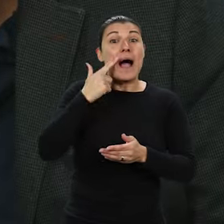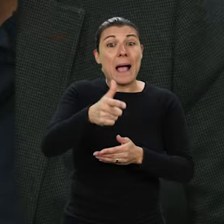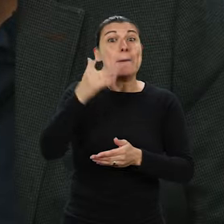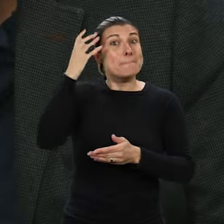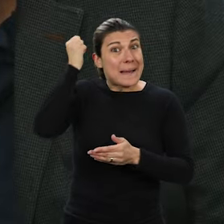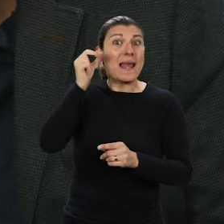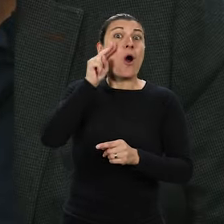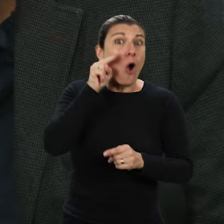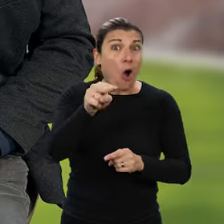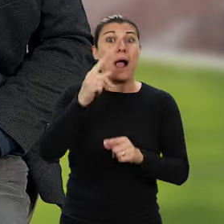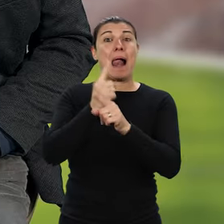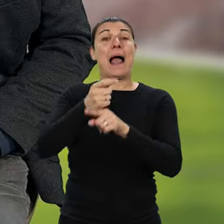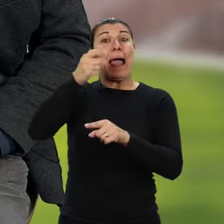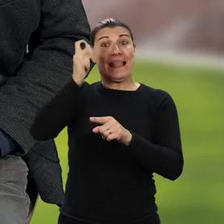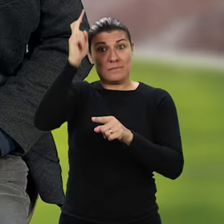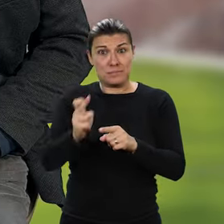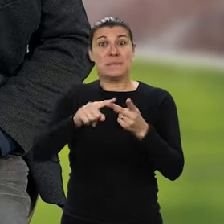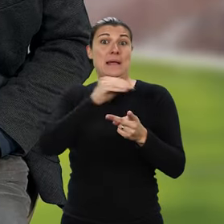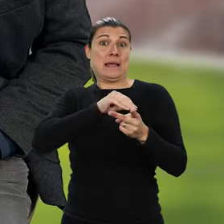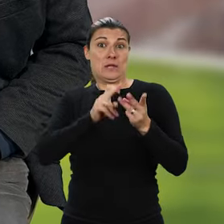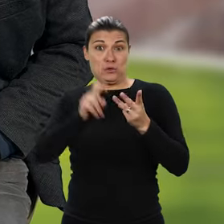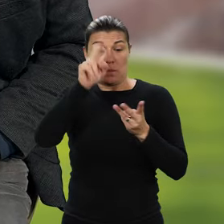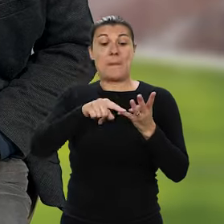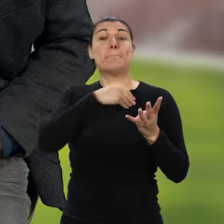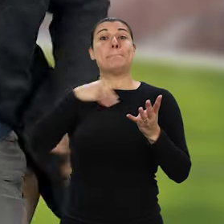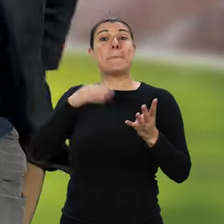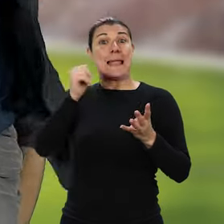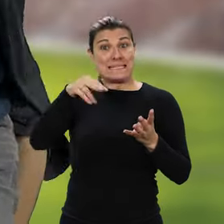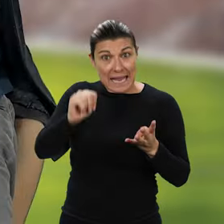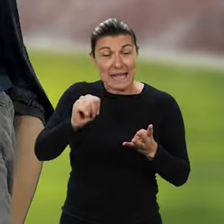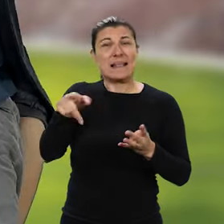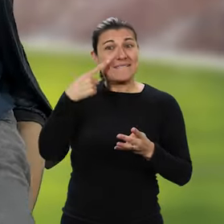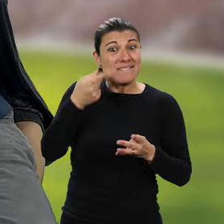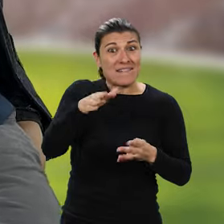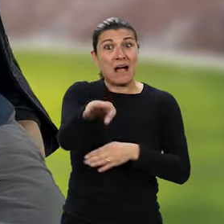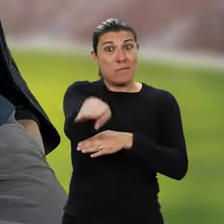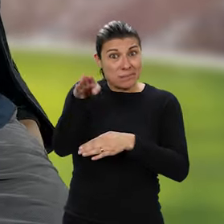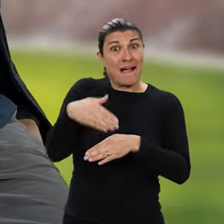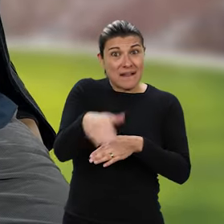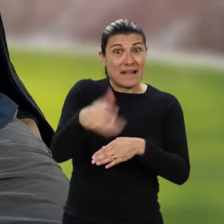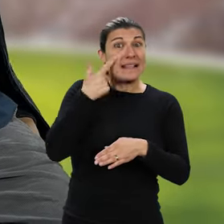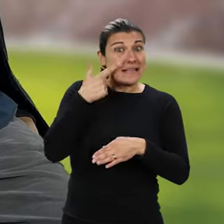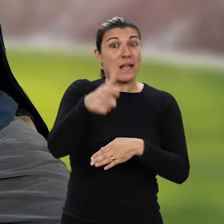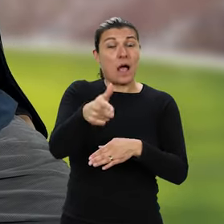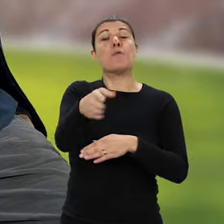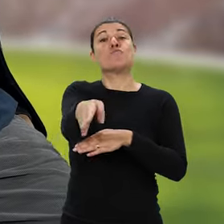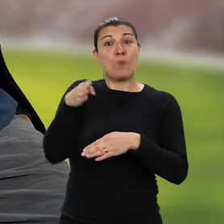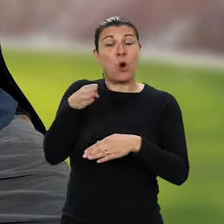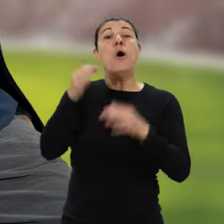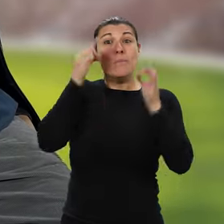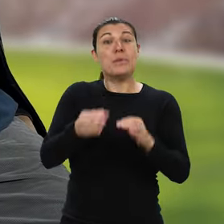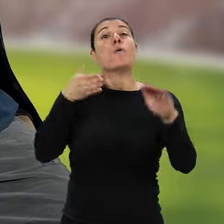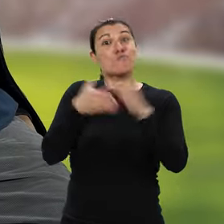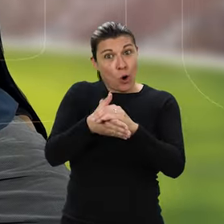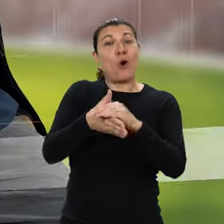esquerdo, Mariano, olha para a frente, tetos nas rendas, subiram nos salários, médicos no SNS, vai rematar, atenção, o que